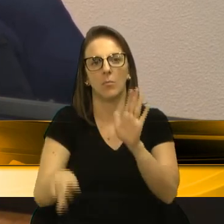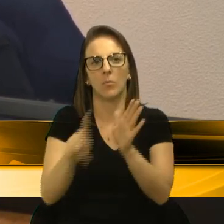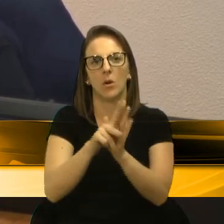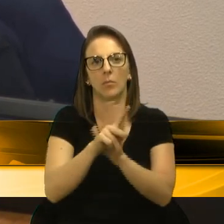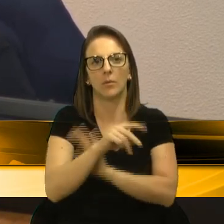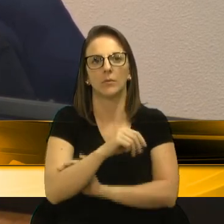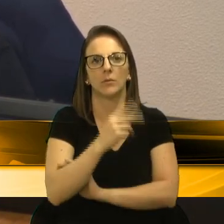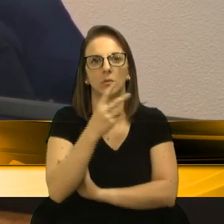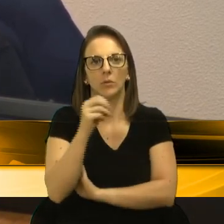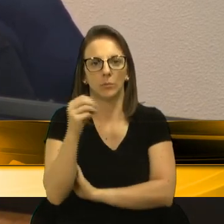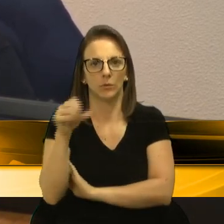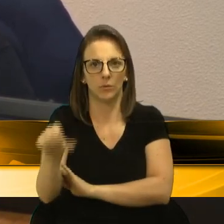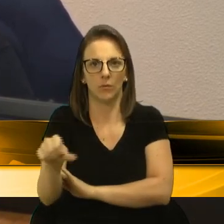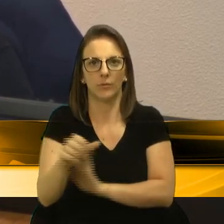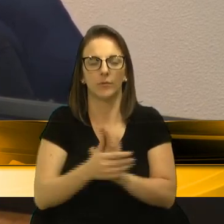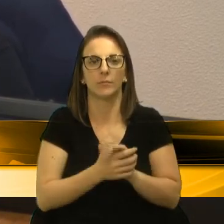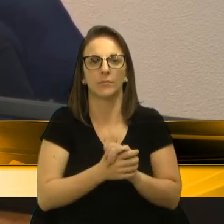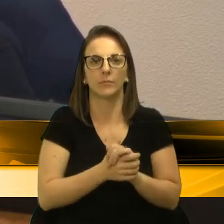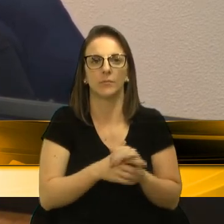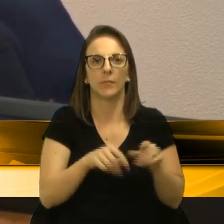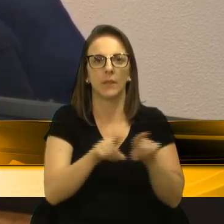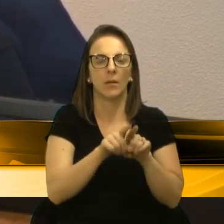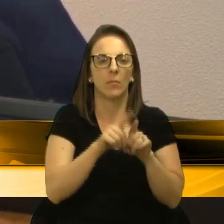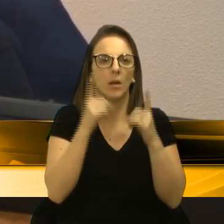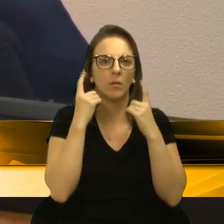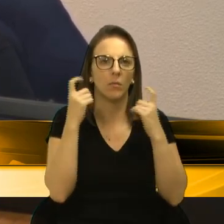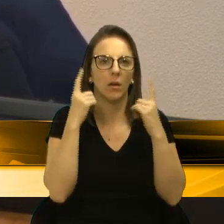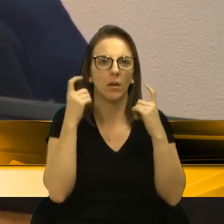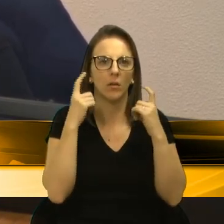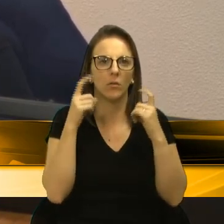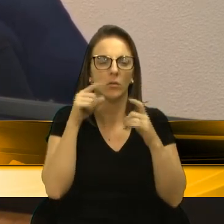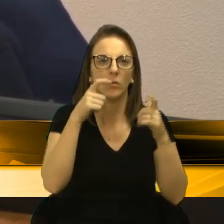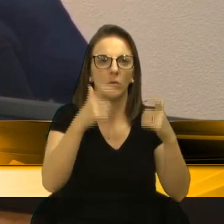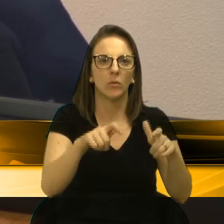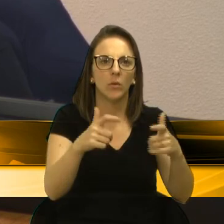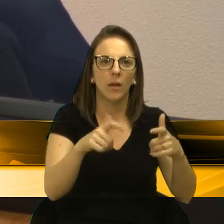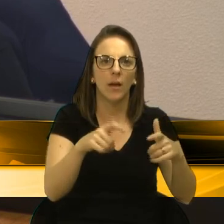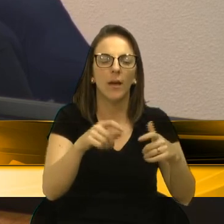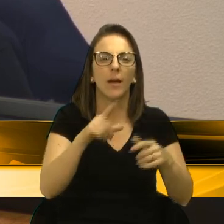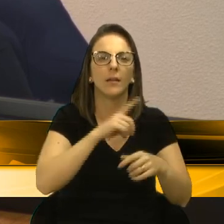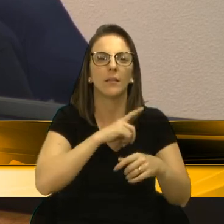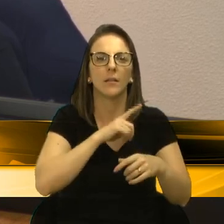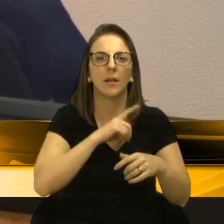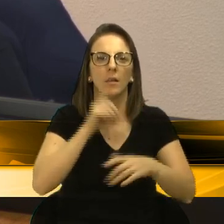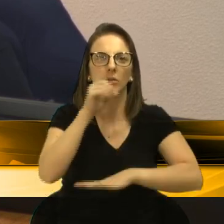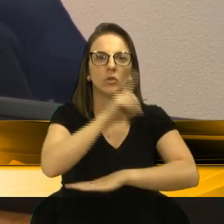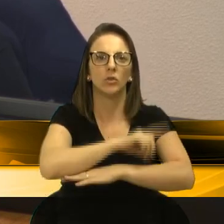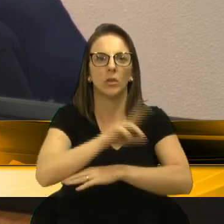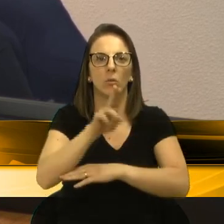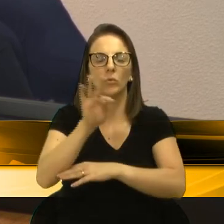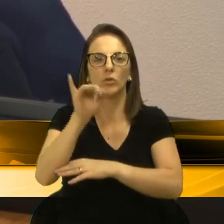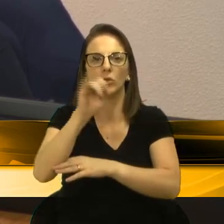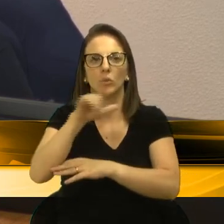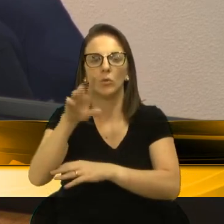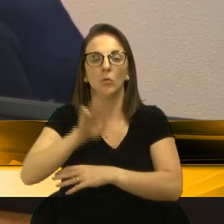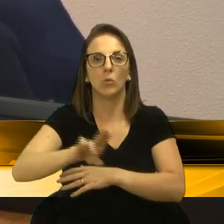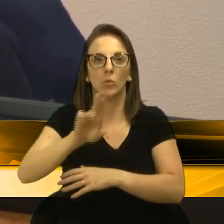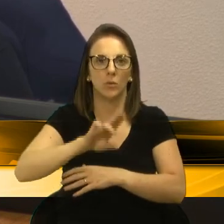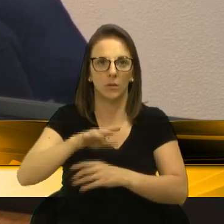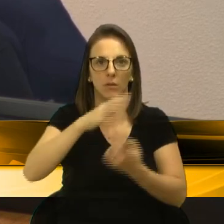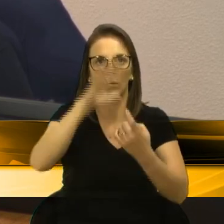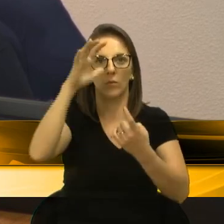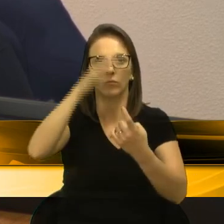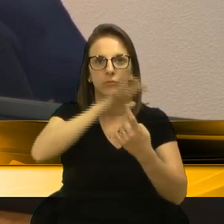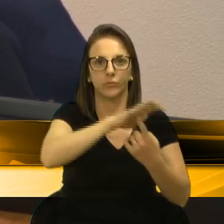50.943/2009. Ruído do fundo do local de implantação medido em dia útil durante o período proposto para o funcionamento do heliponto ou heliporto. Redação acrescida